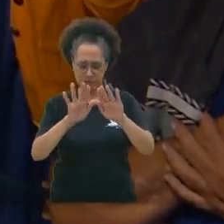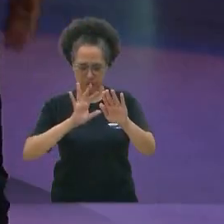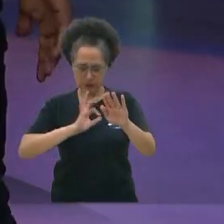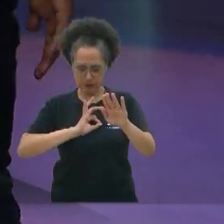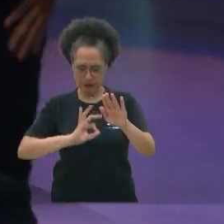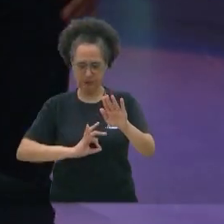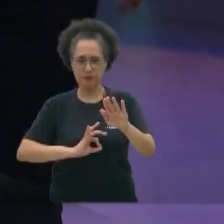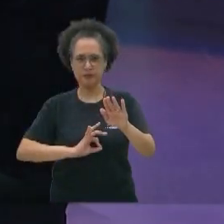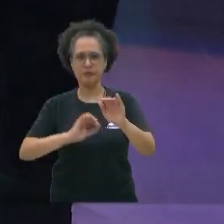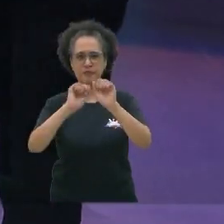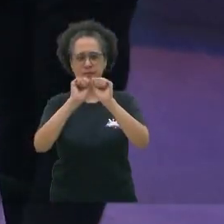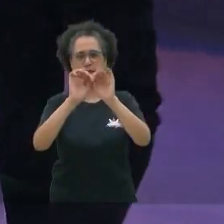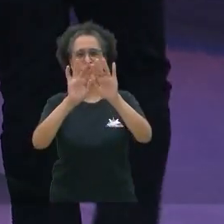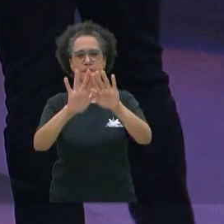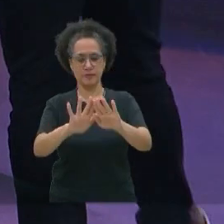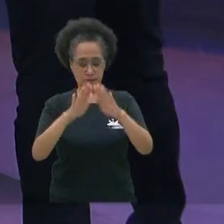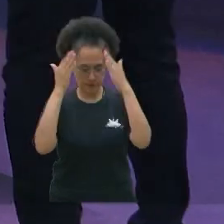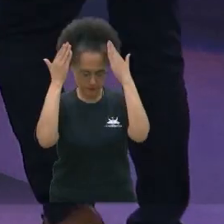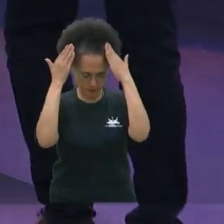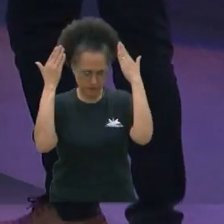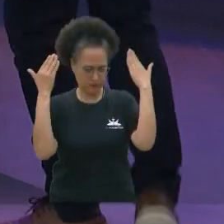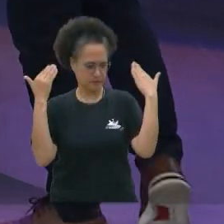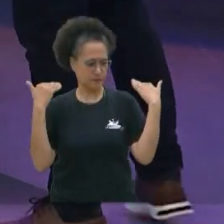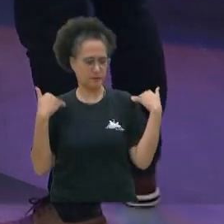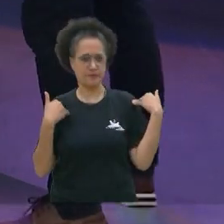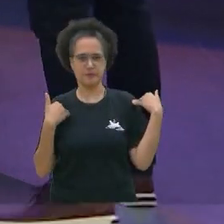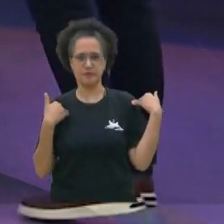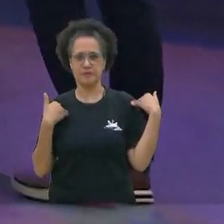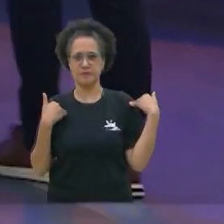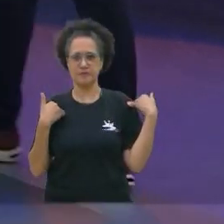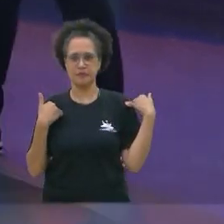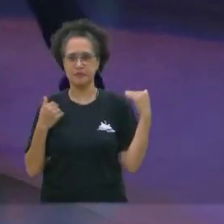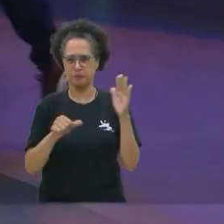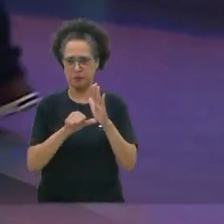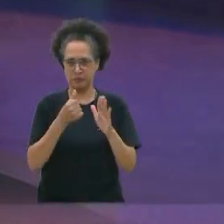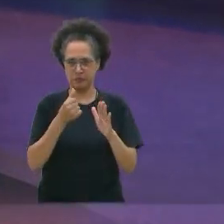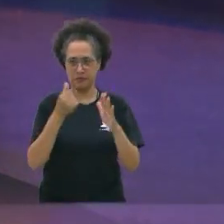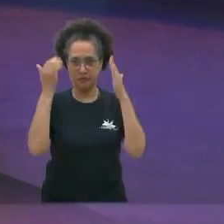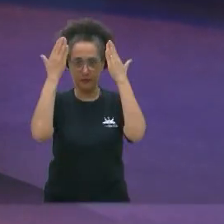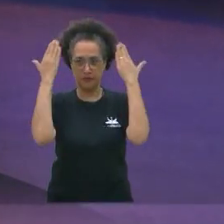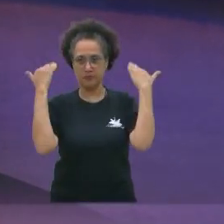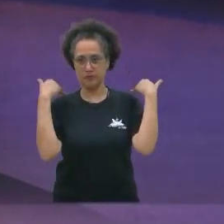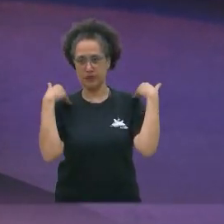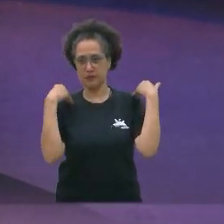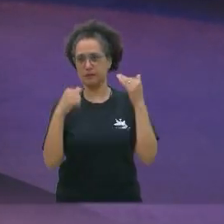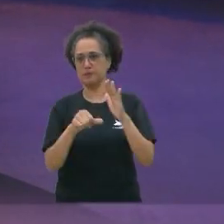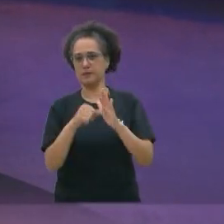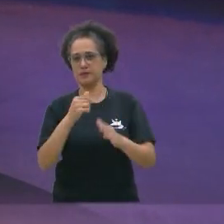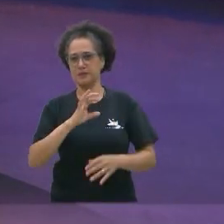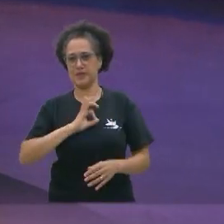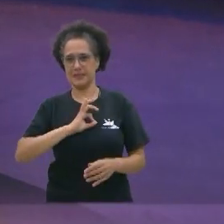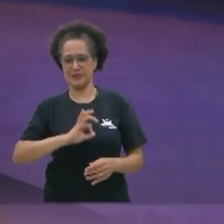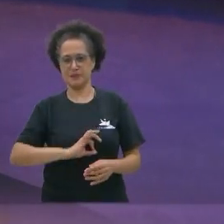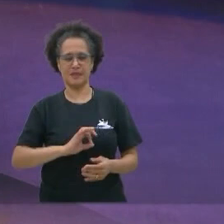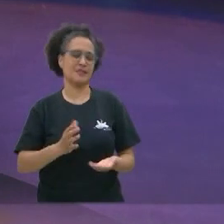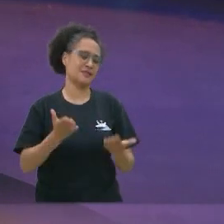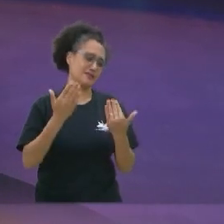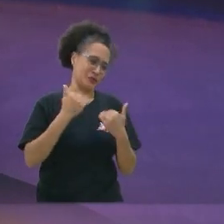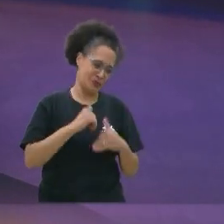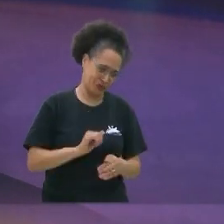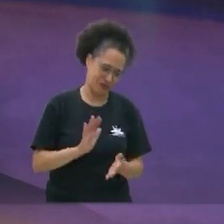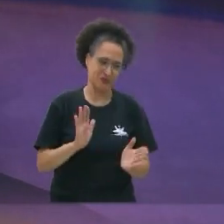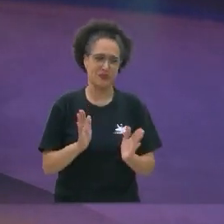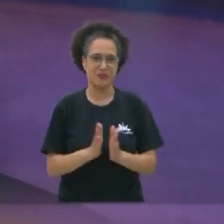puder abençoar a irmã, né? É o padre, a primeira irmã, né? É o padre? Olha, sou só. Eu. Então é a irmã que reza